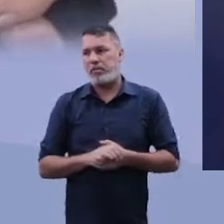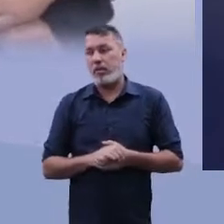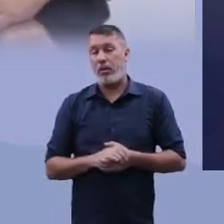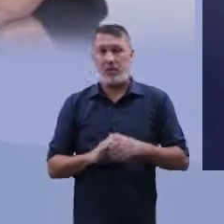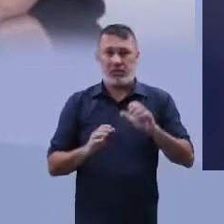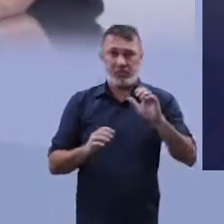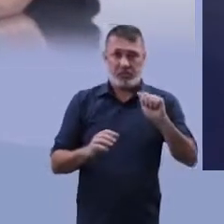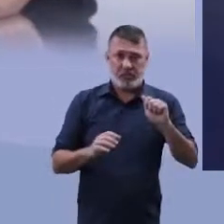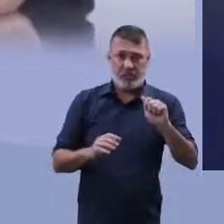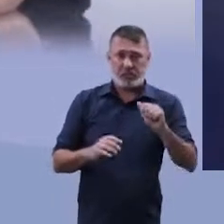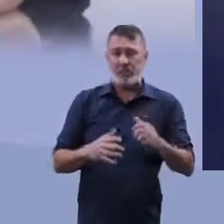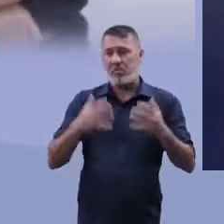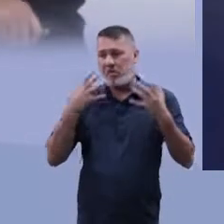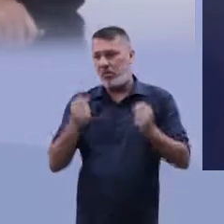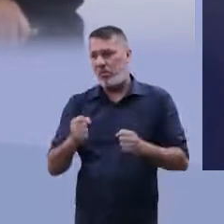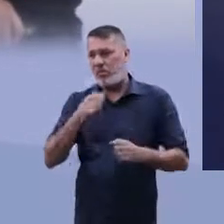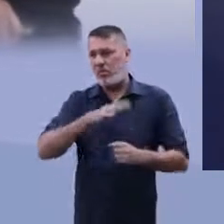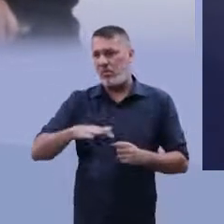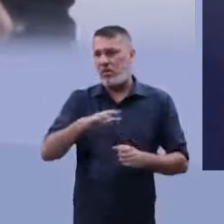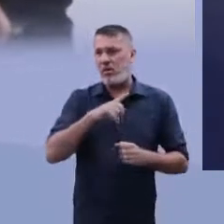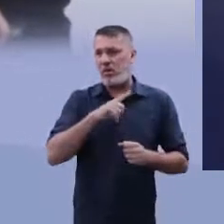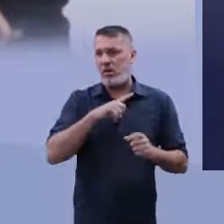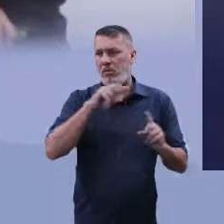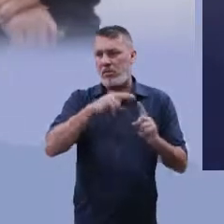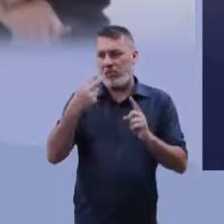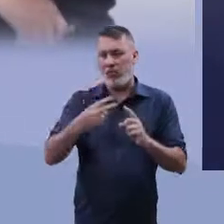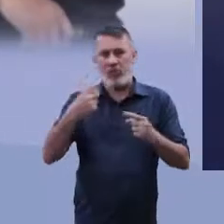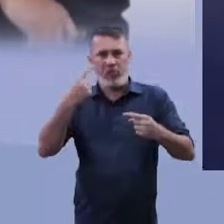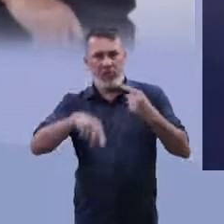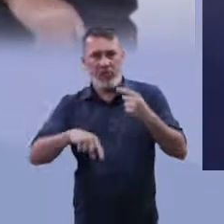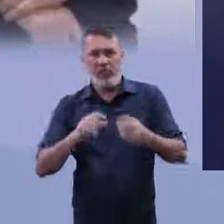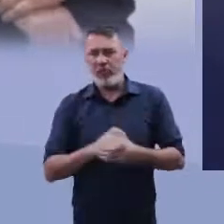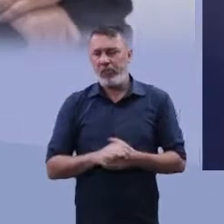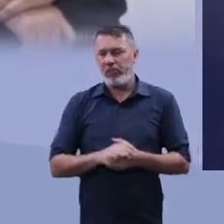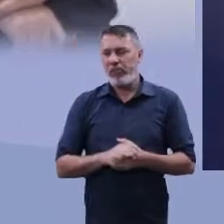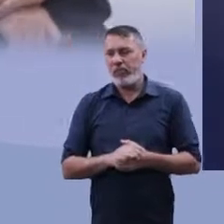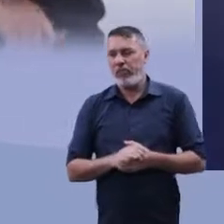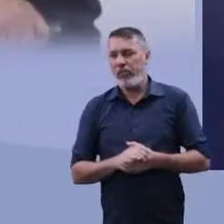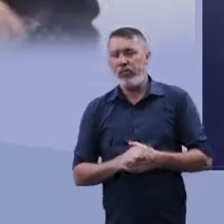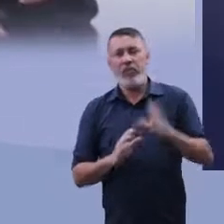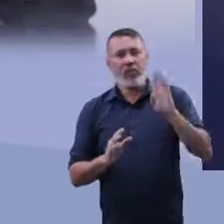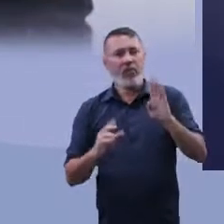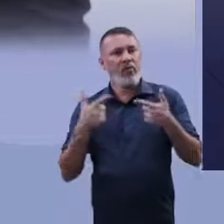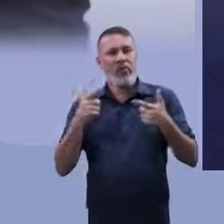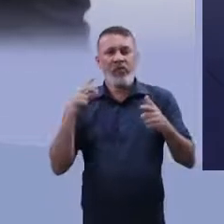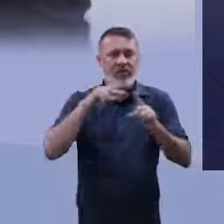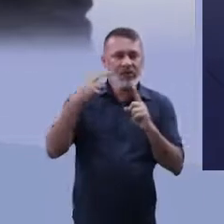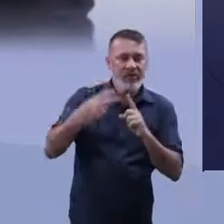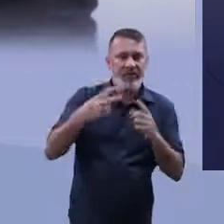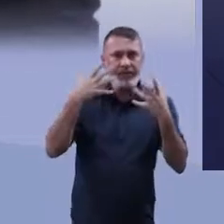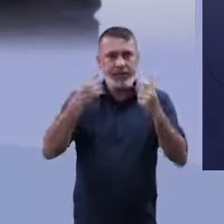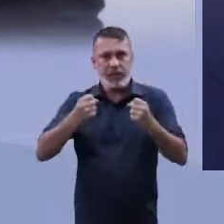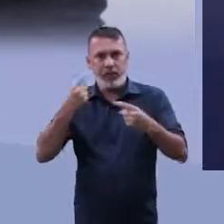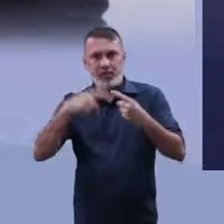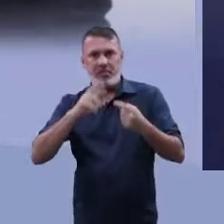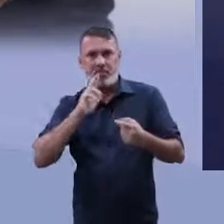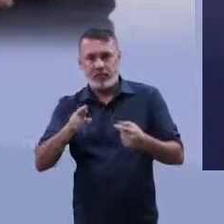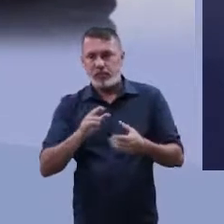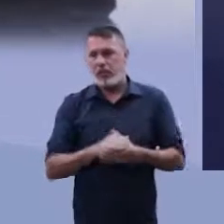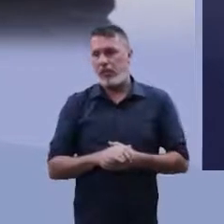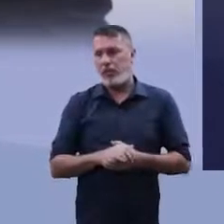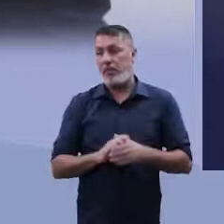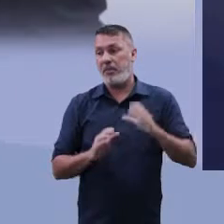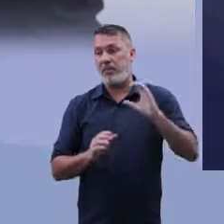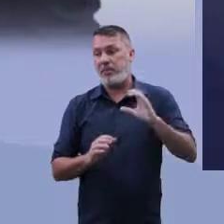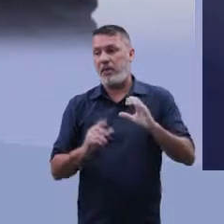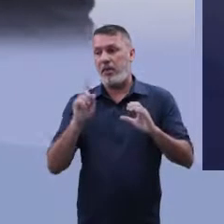o conhecimento é impossível, restando-lhe somente o ceticismo. C. Revela uma relação de interdependência entre dados da experiência